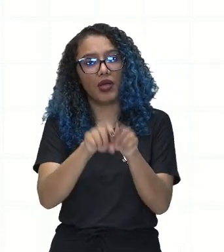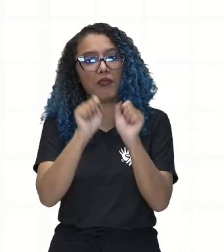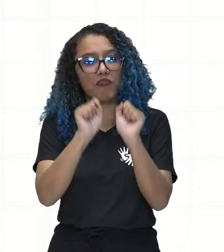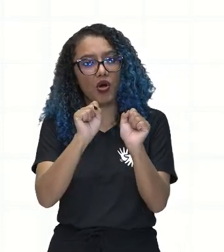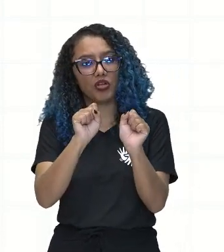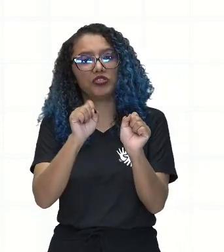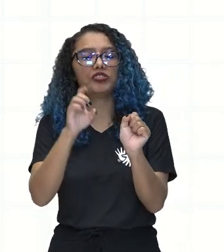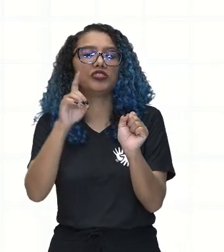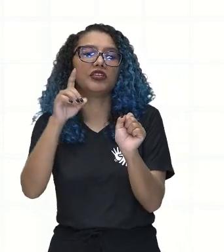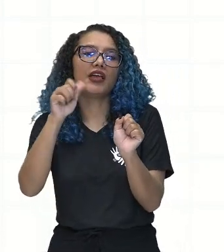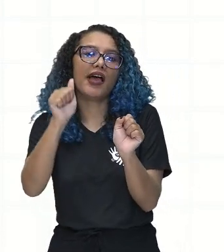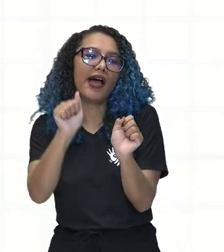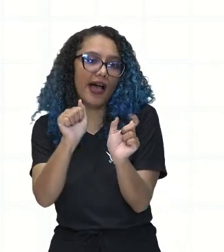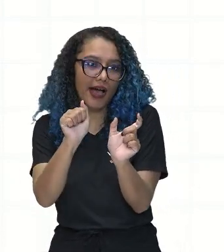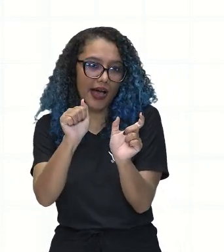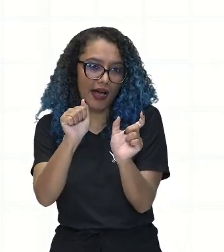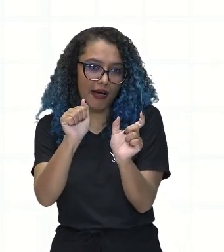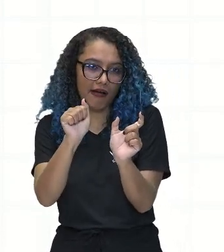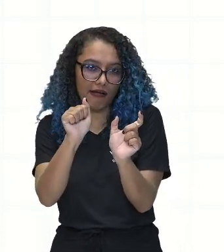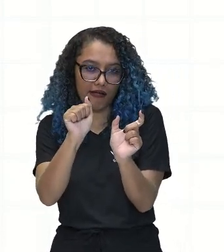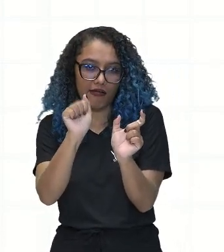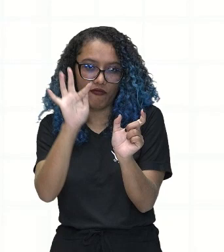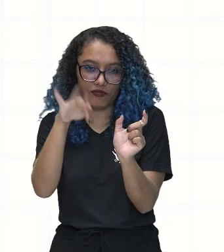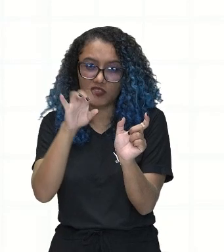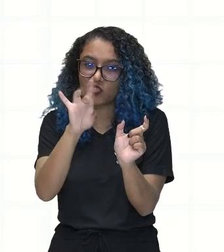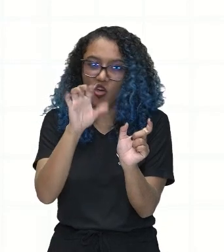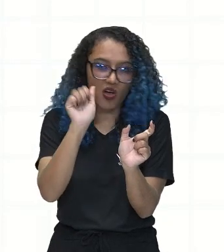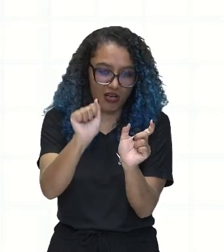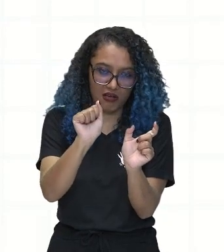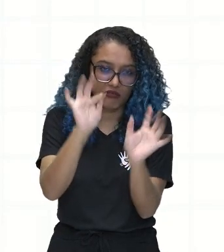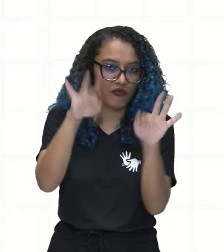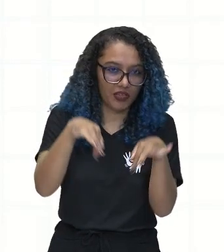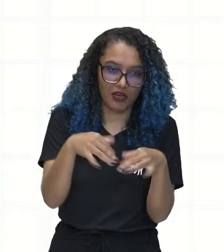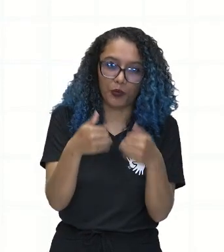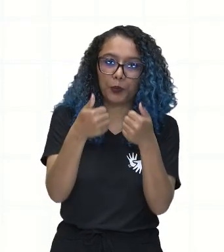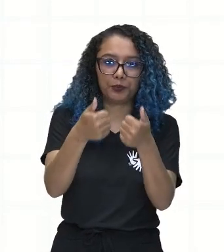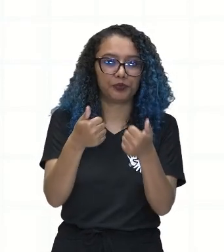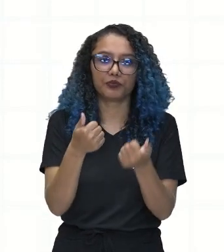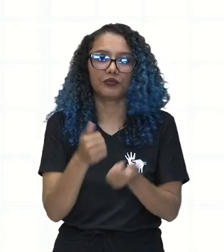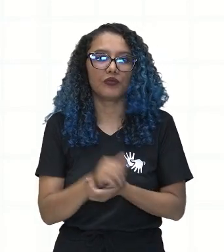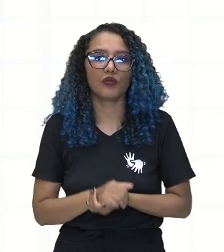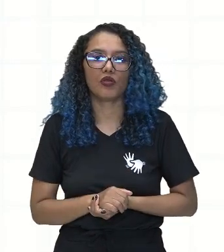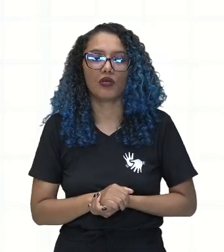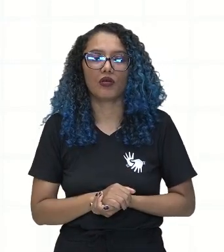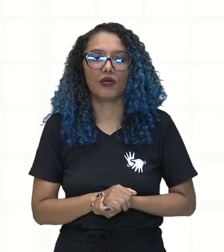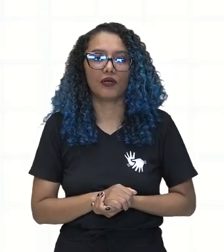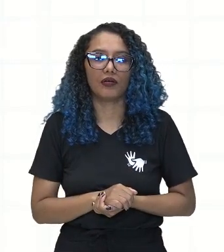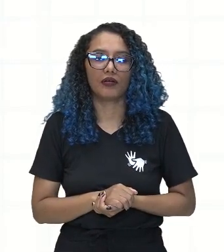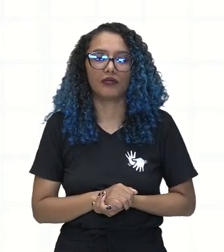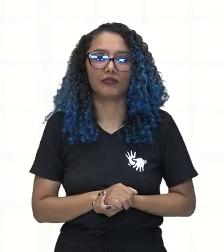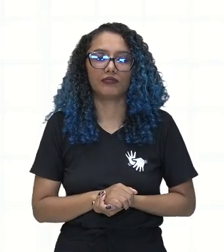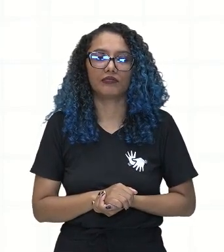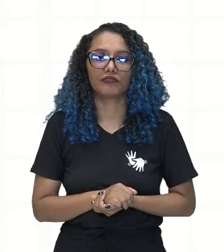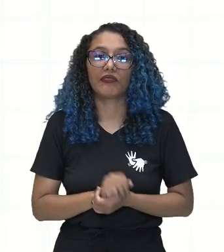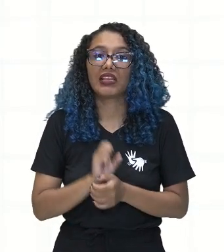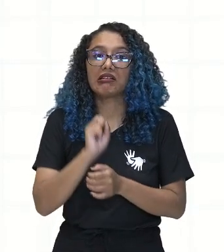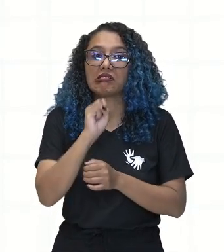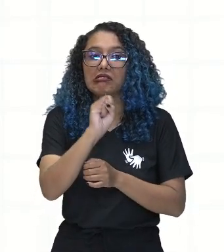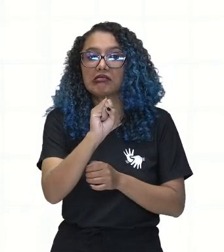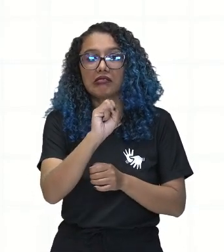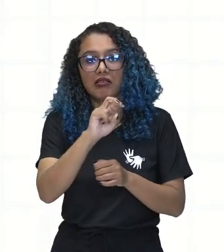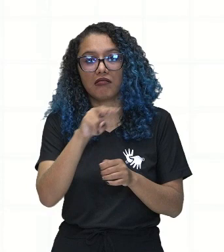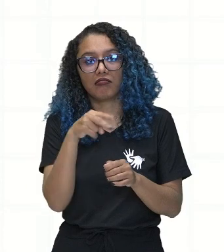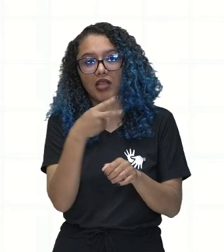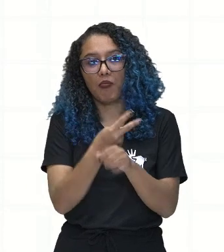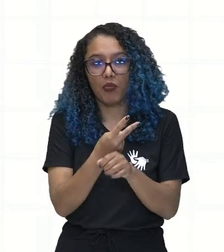poderia ficar assim, das duas formas, está correto, tá bom? Muito bem, prosseguindo, olha só. Então, se o adjetivo vier depois dos dois ou